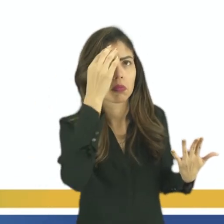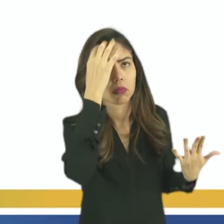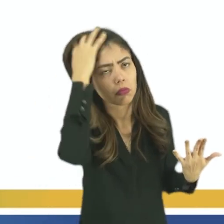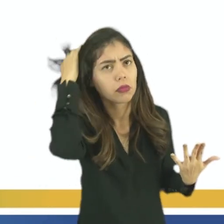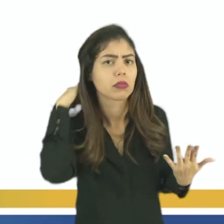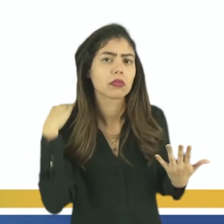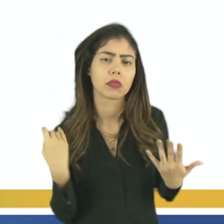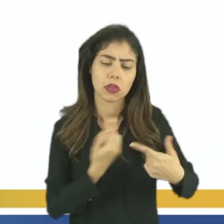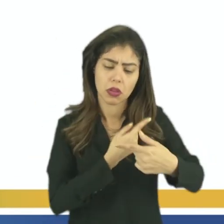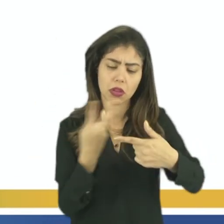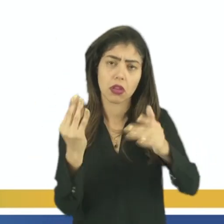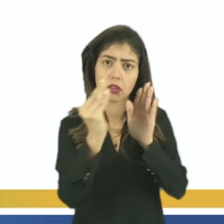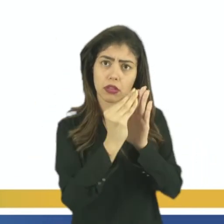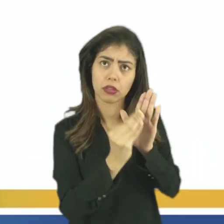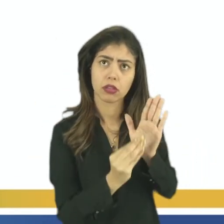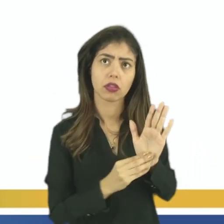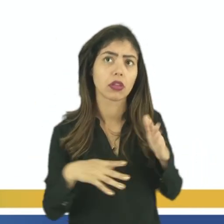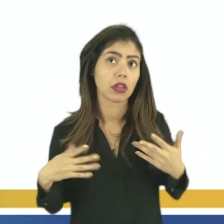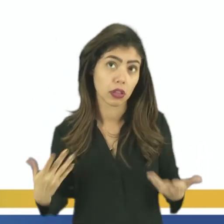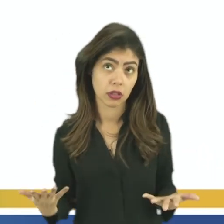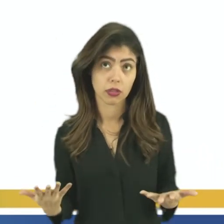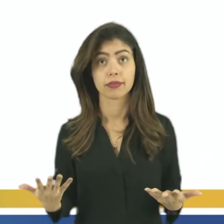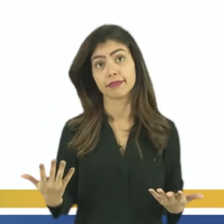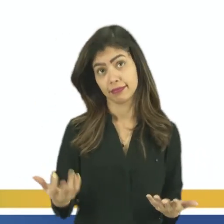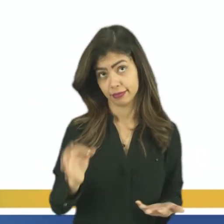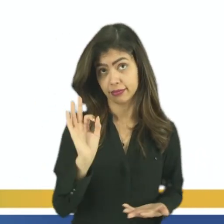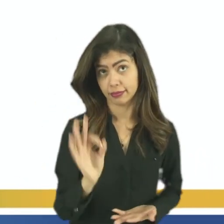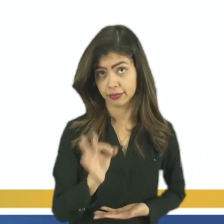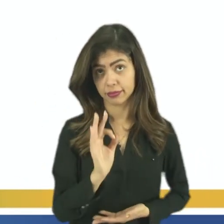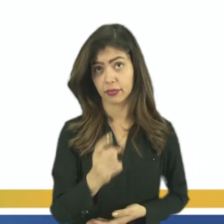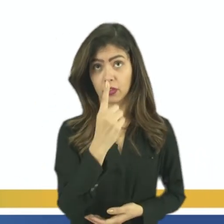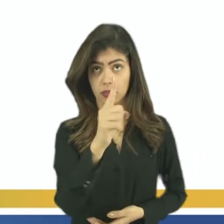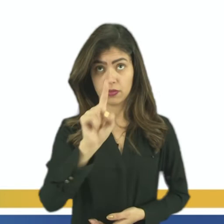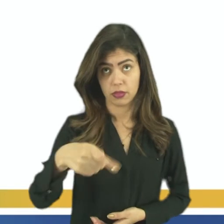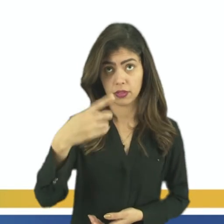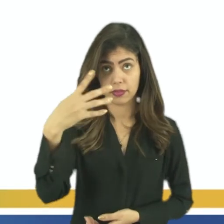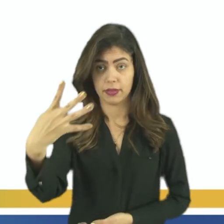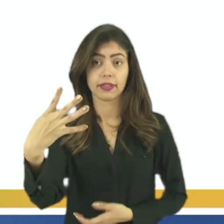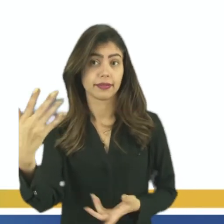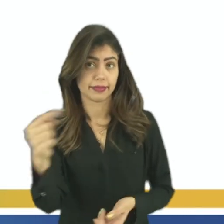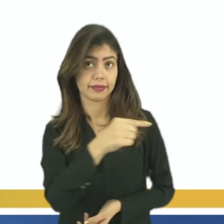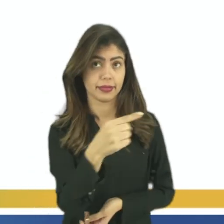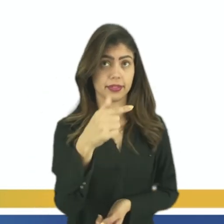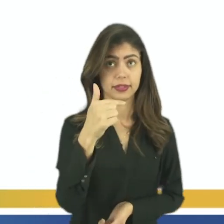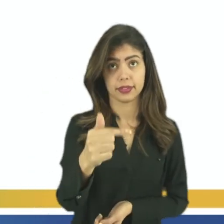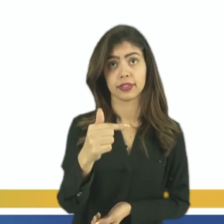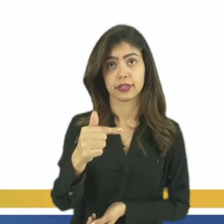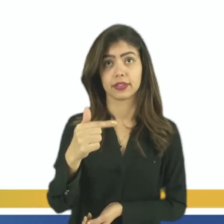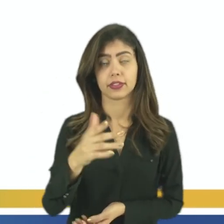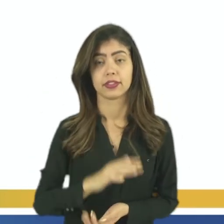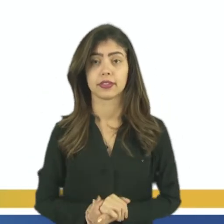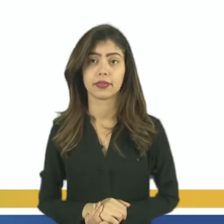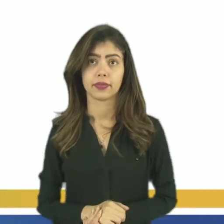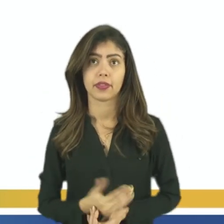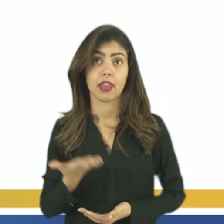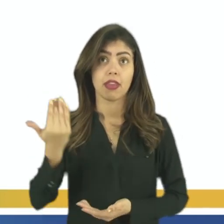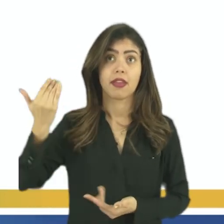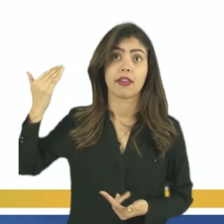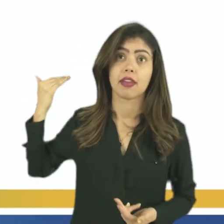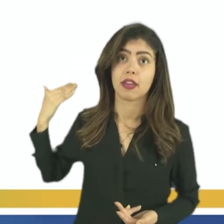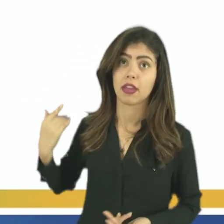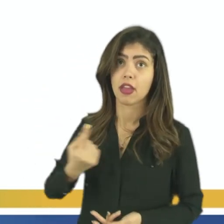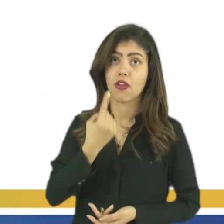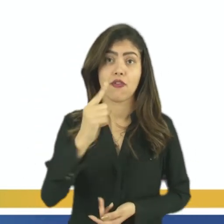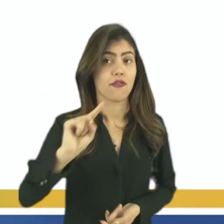ser a menor da listagem né e aí com certeza né é menos 7 500 porque -1,4 tá